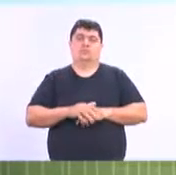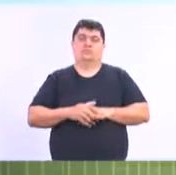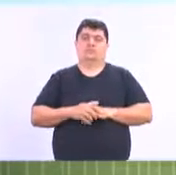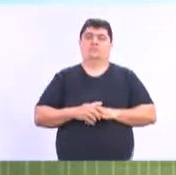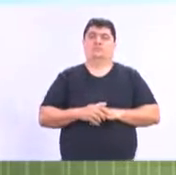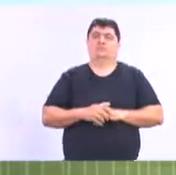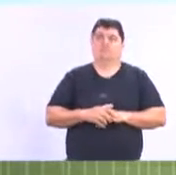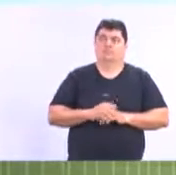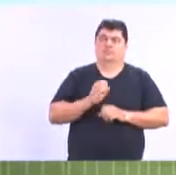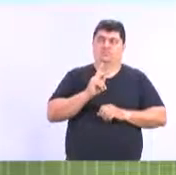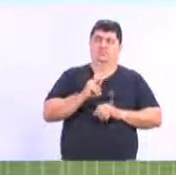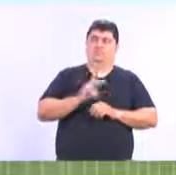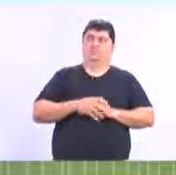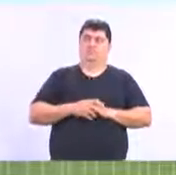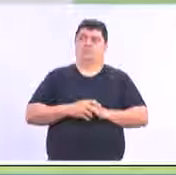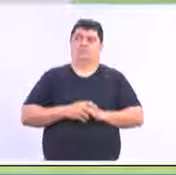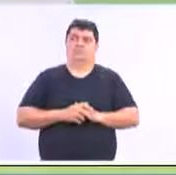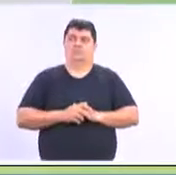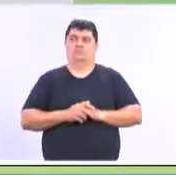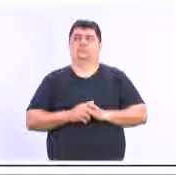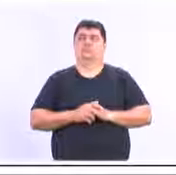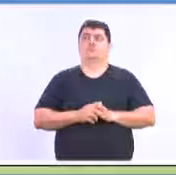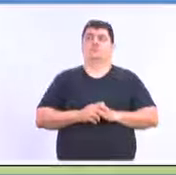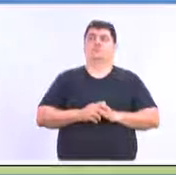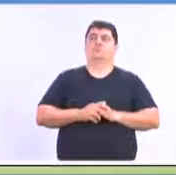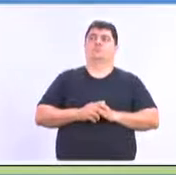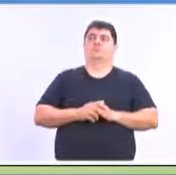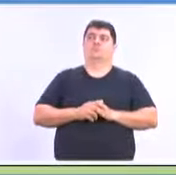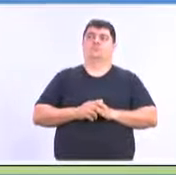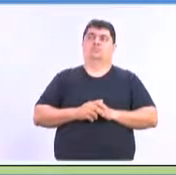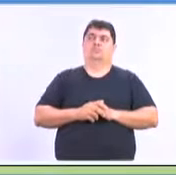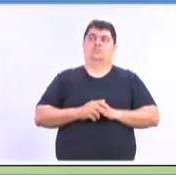o assunto. Beleza? Então vamos lá.